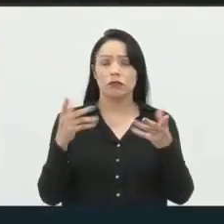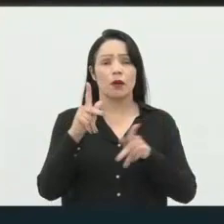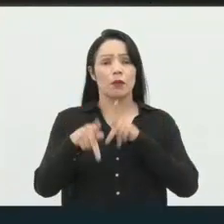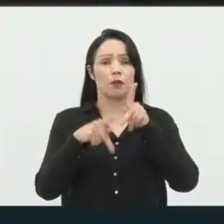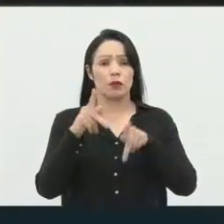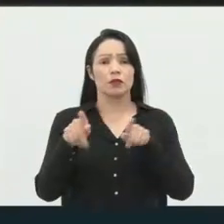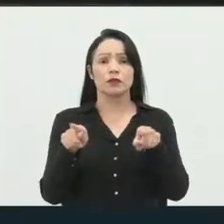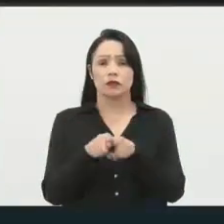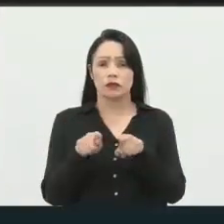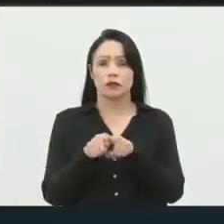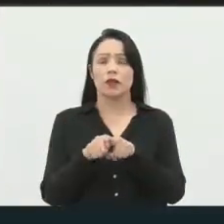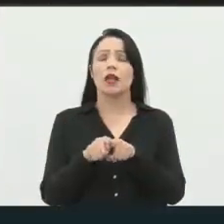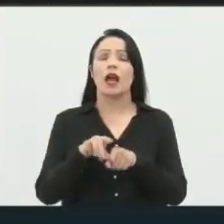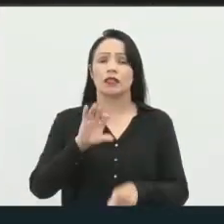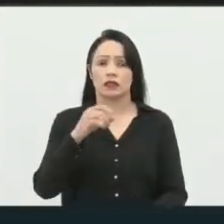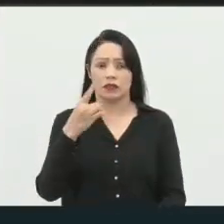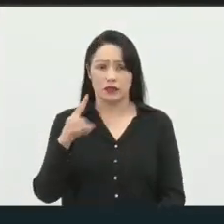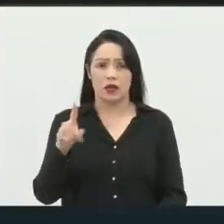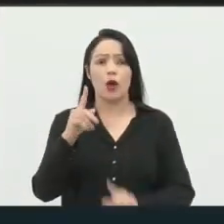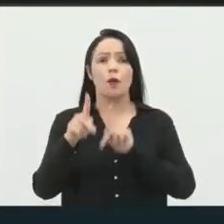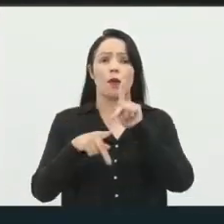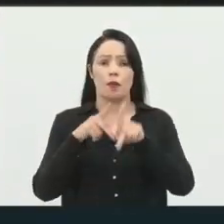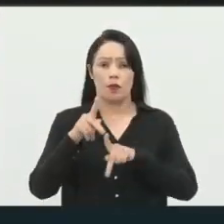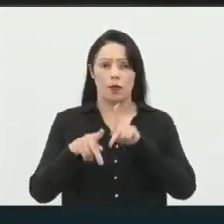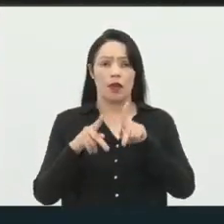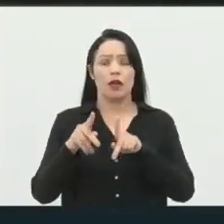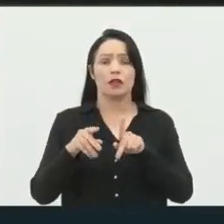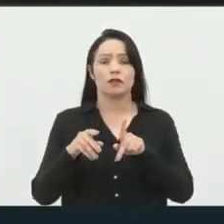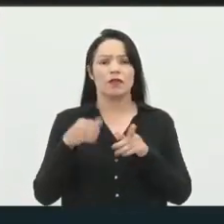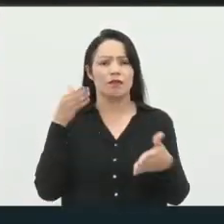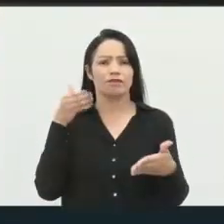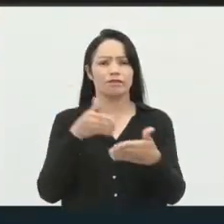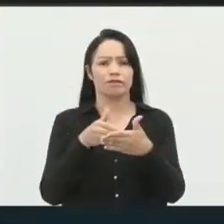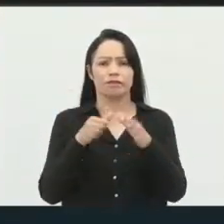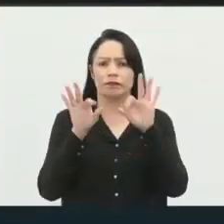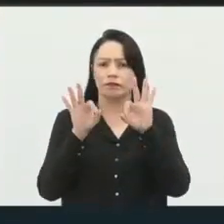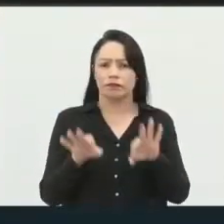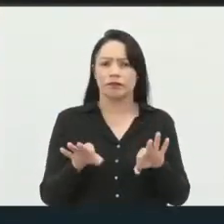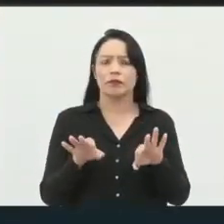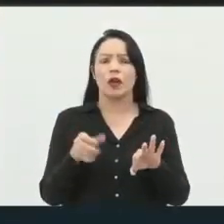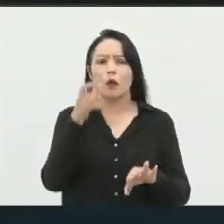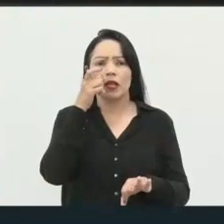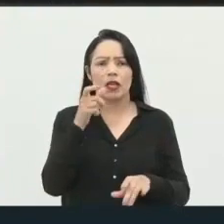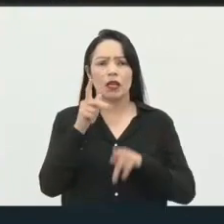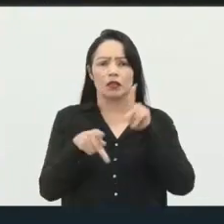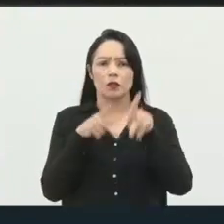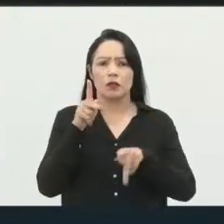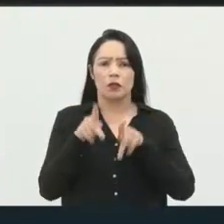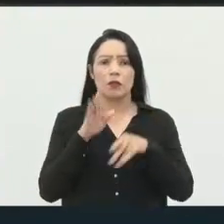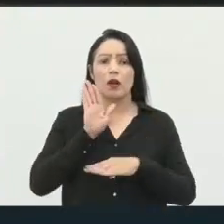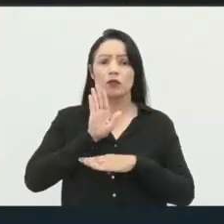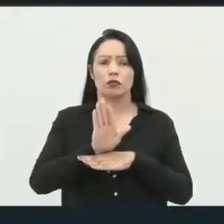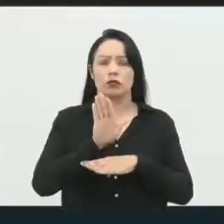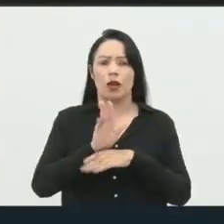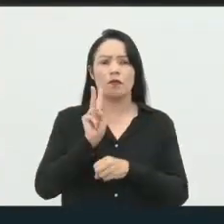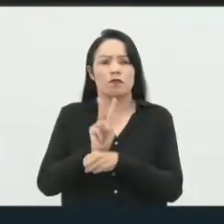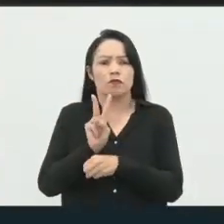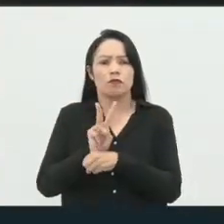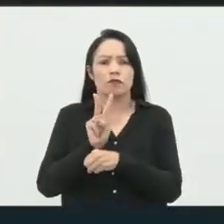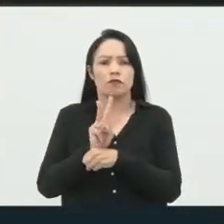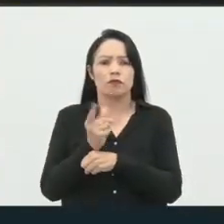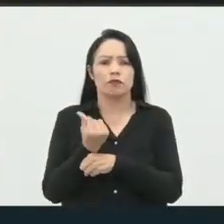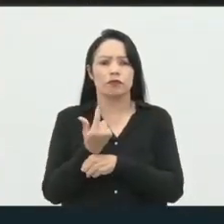promovido a ação popular que é uma atitude cirúrgica para preservar o interesse público para preservar o recurso público